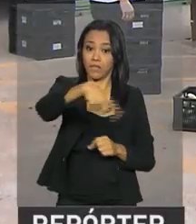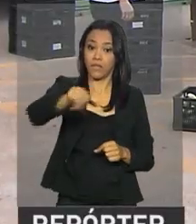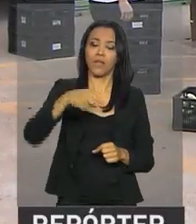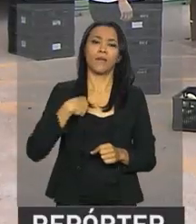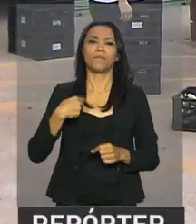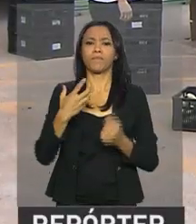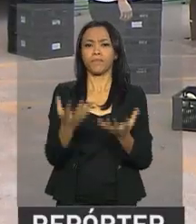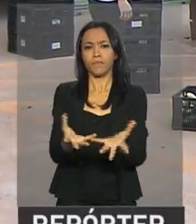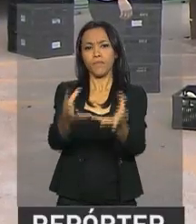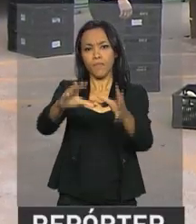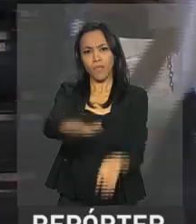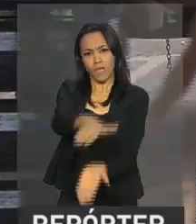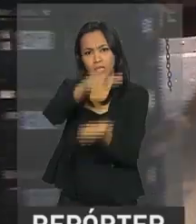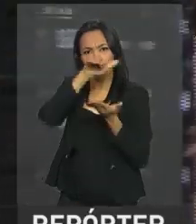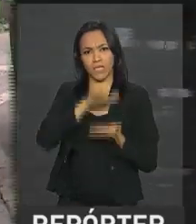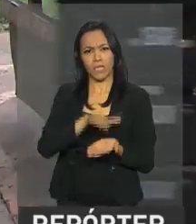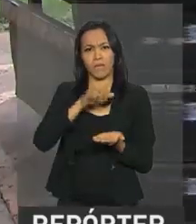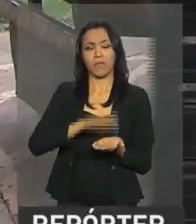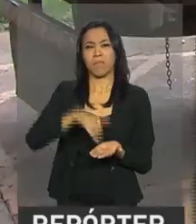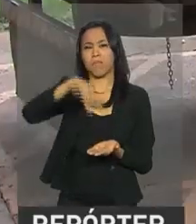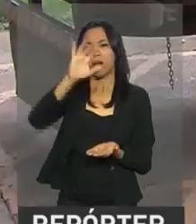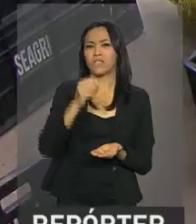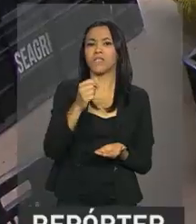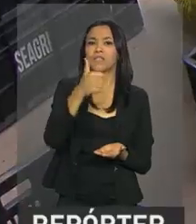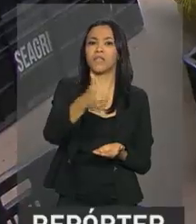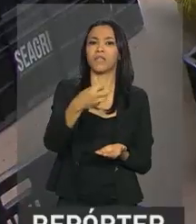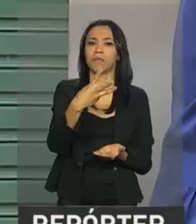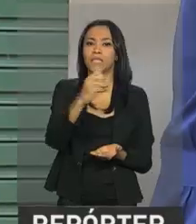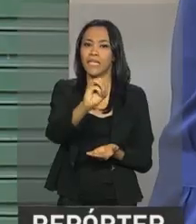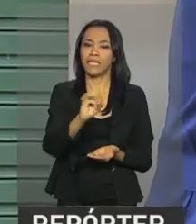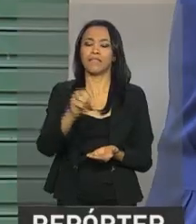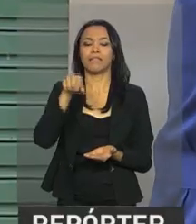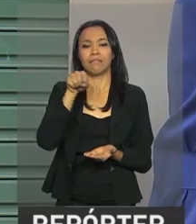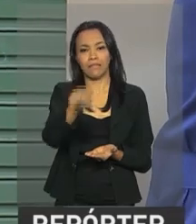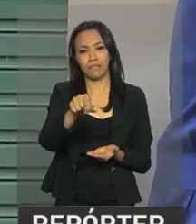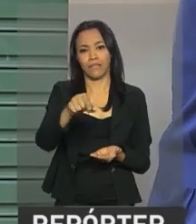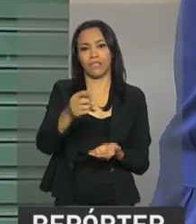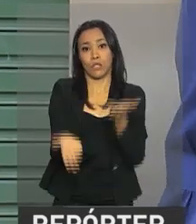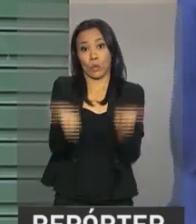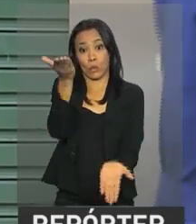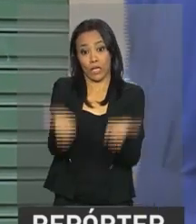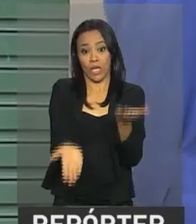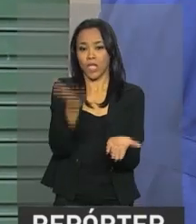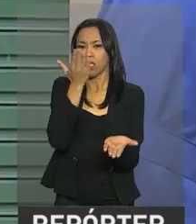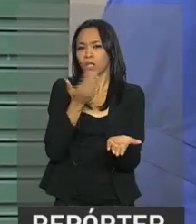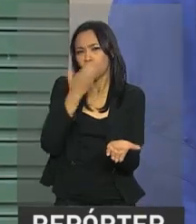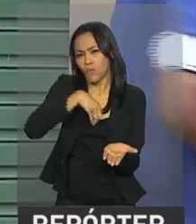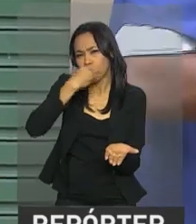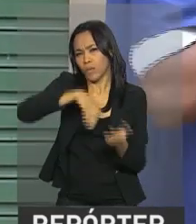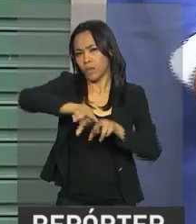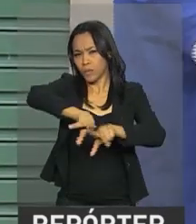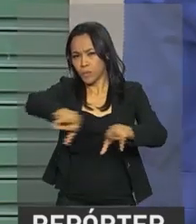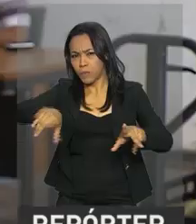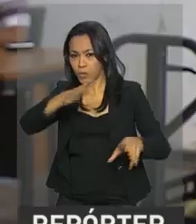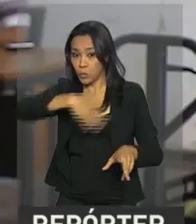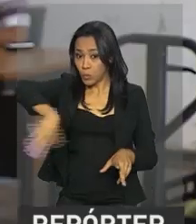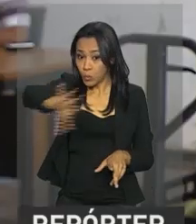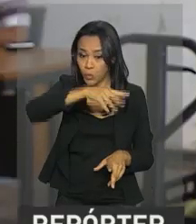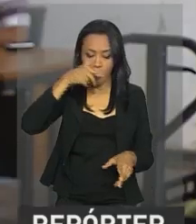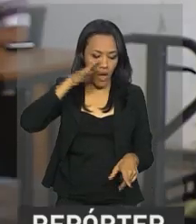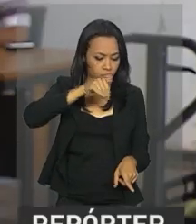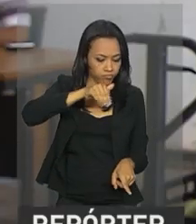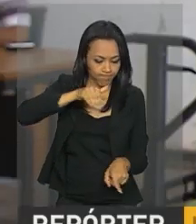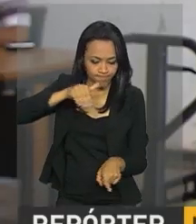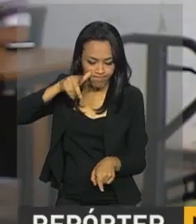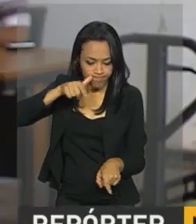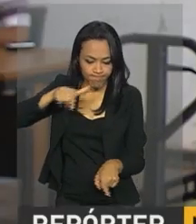mais de 130 toneladas de verduras, frutas e legumes. E tudo passa por uma vistoria. Todo o alimento